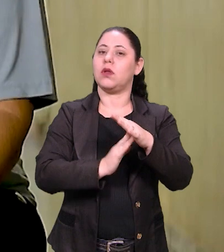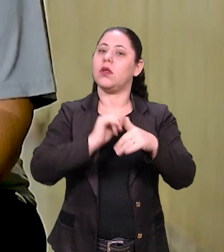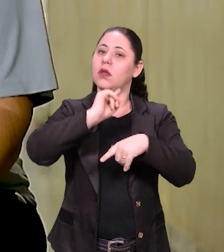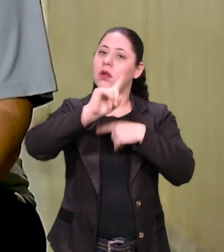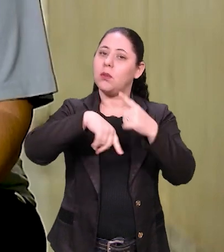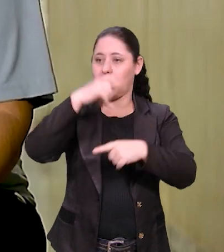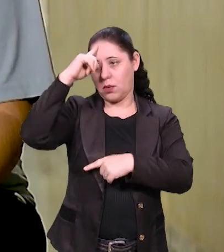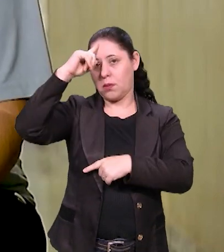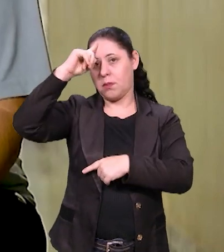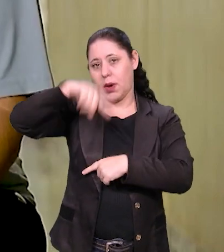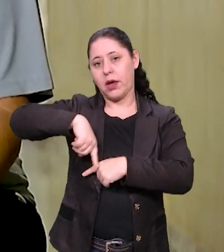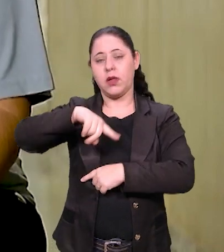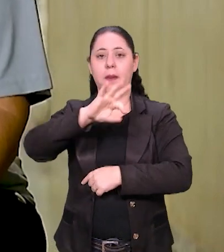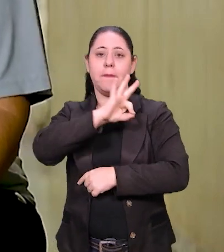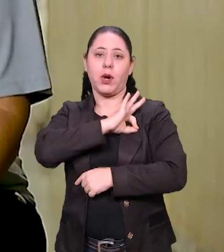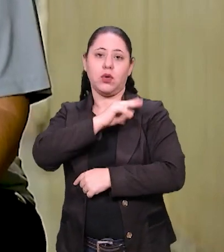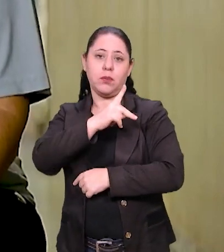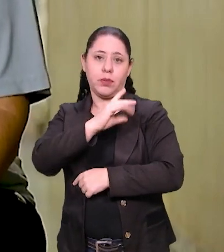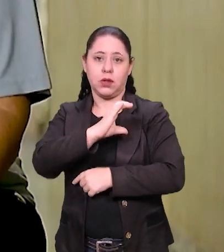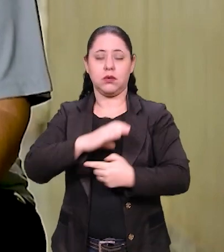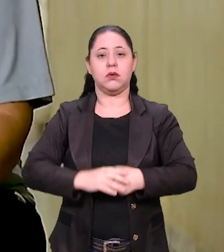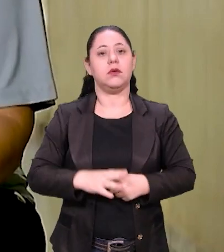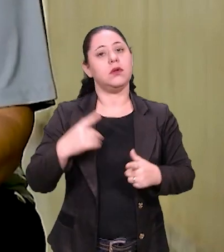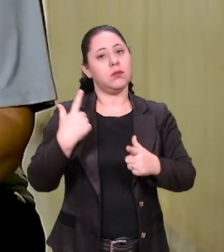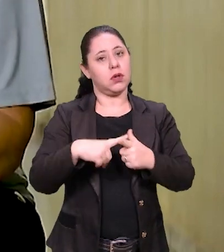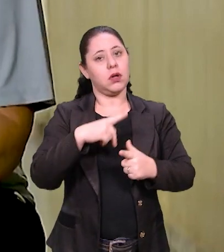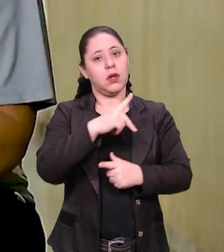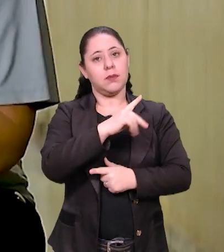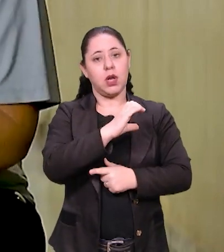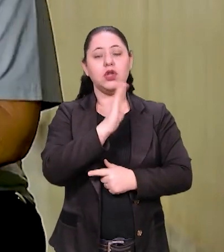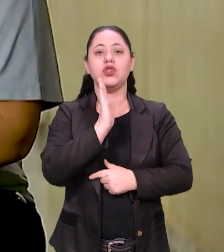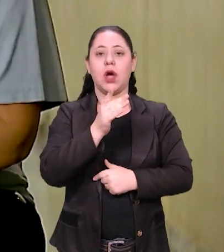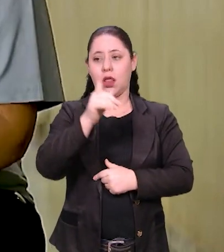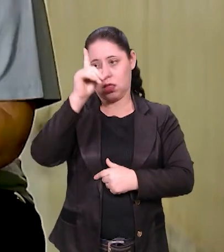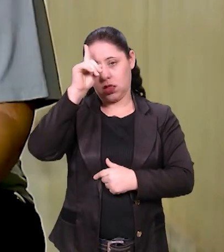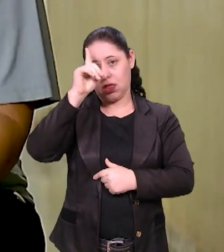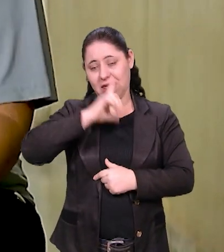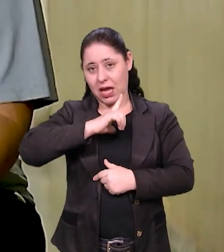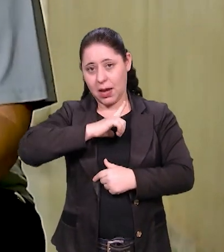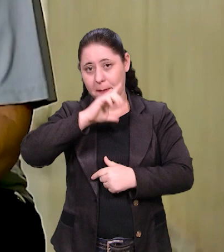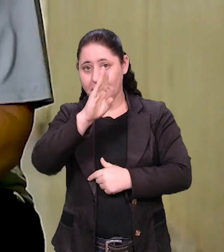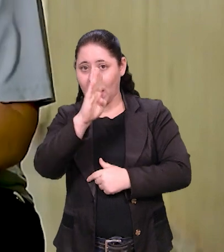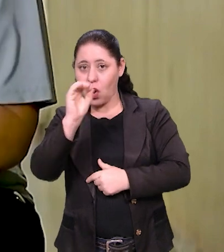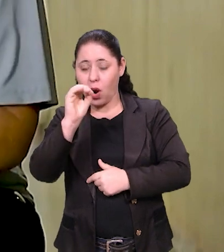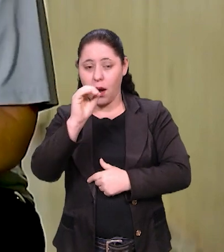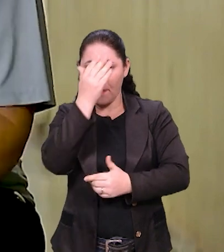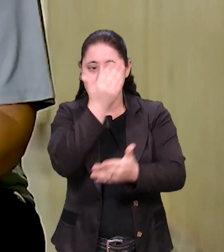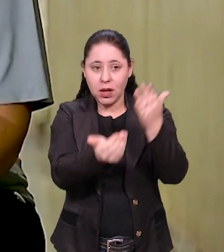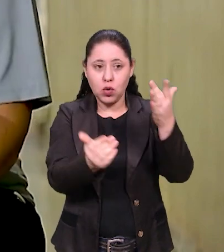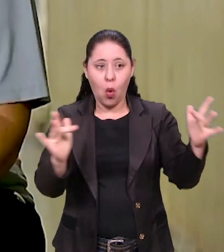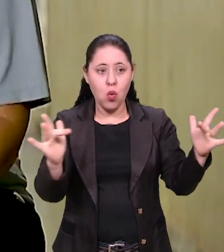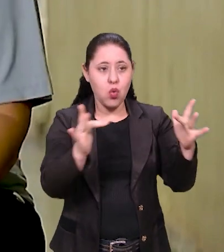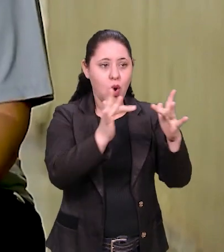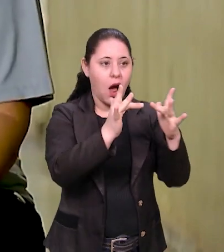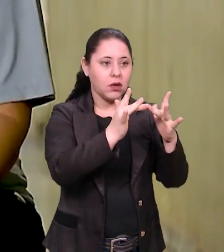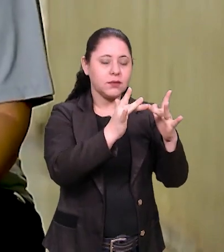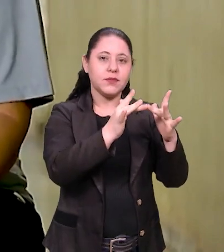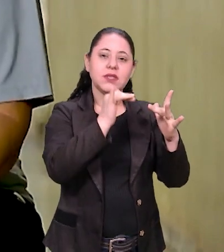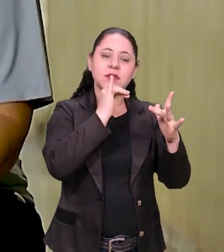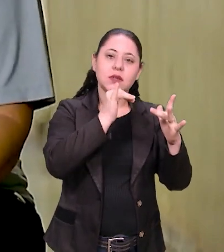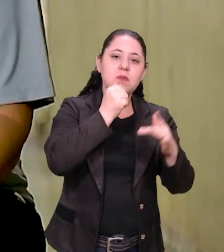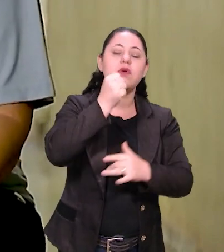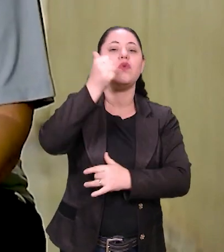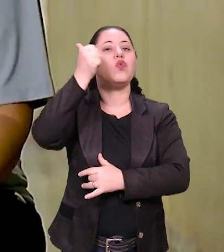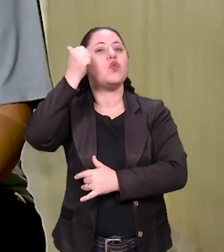possível, depois disso a gente manda para a Polícia Civil, que a Polícia Civil já tem a ocorrência de quem perdeu e ele faz esse cruzamento lá. Isso